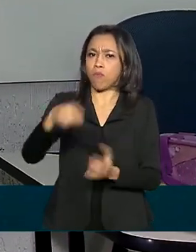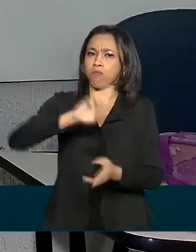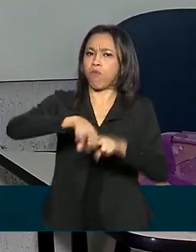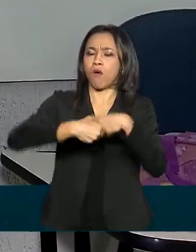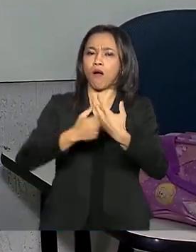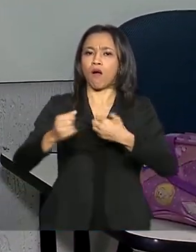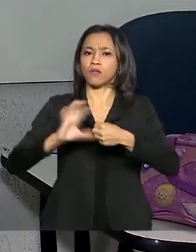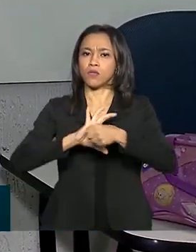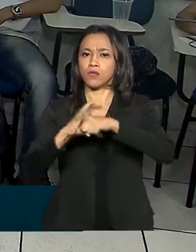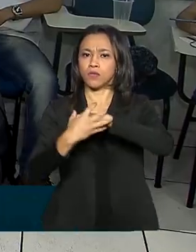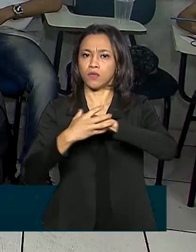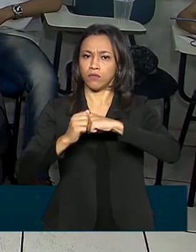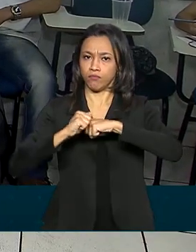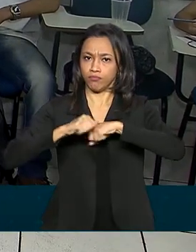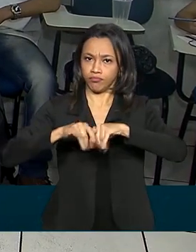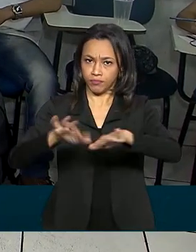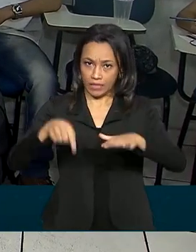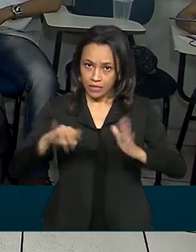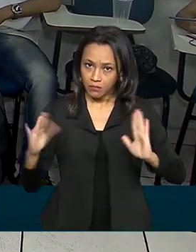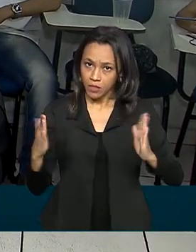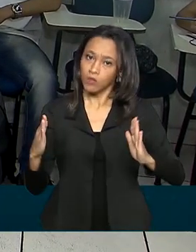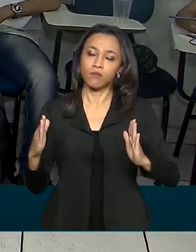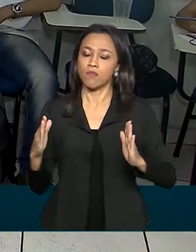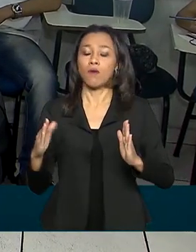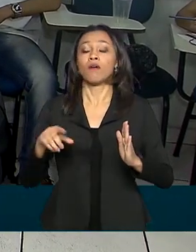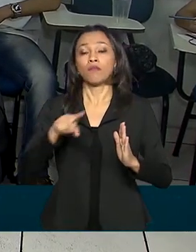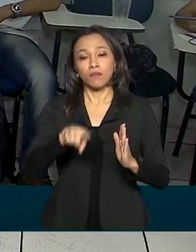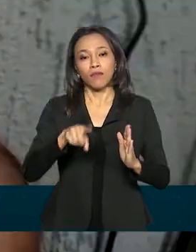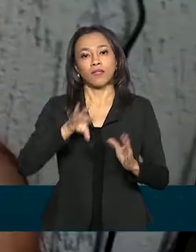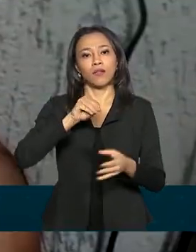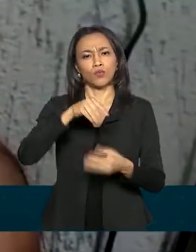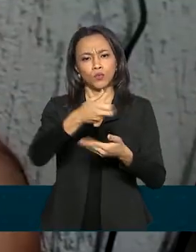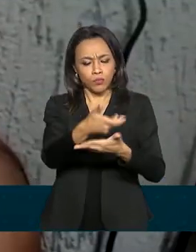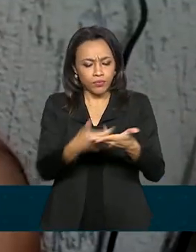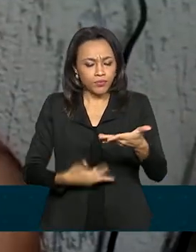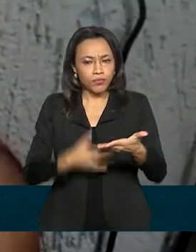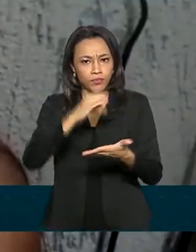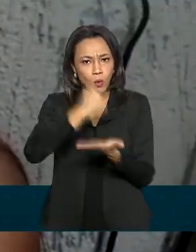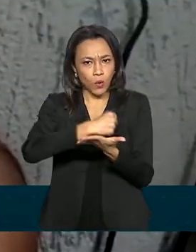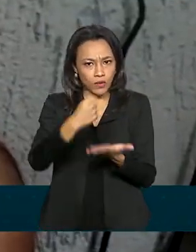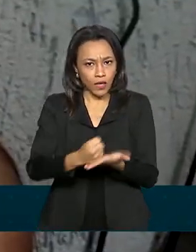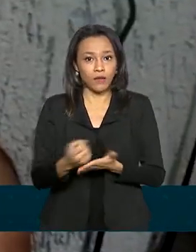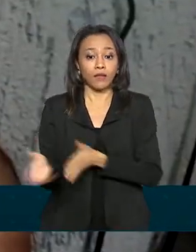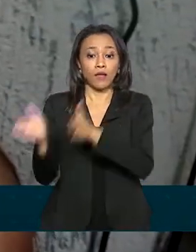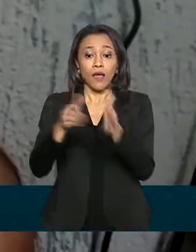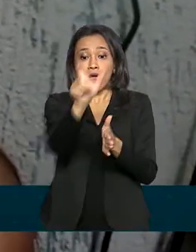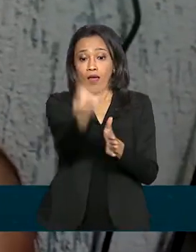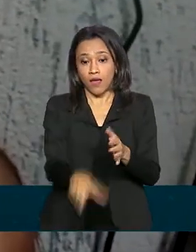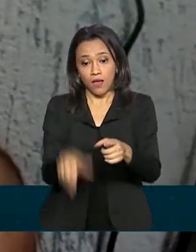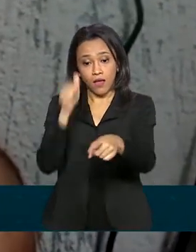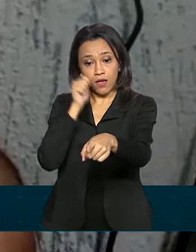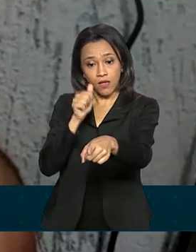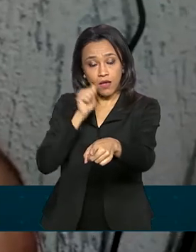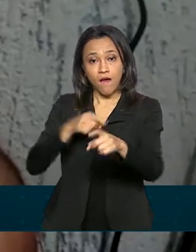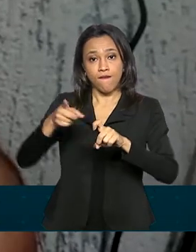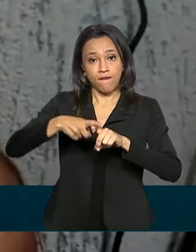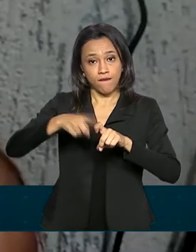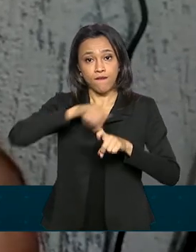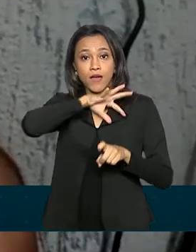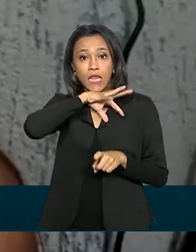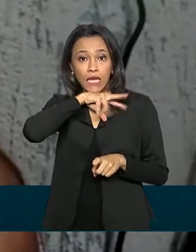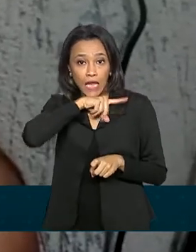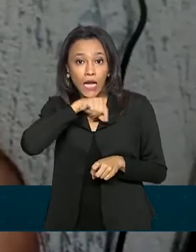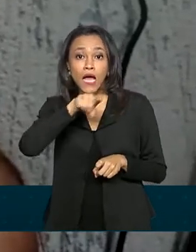Elas serão adicionadas ao saldo devedor do contrato do estudante. Para essa médica veterinária autônoma, a pausa de quatro